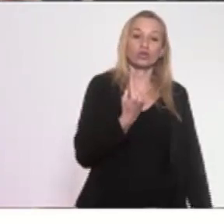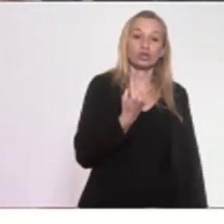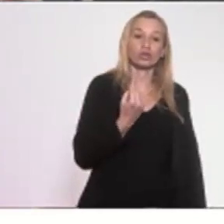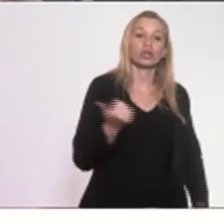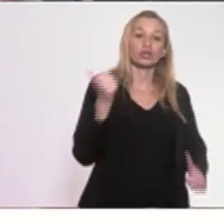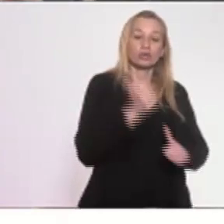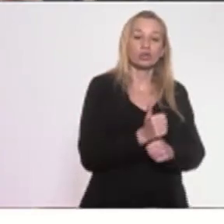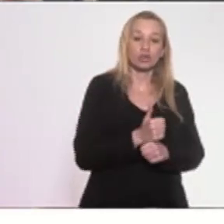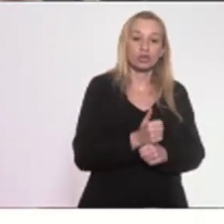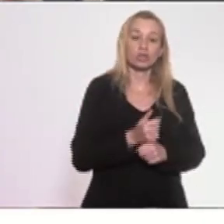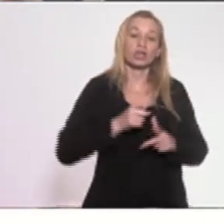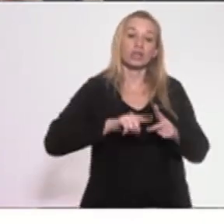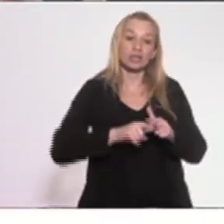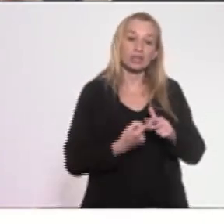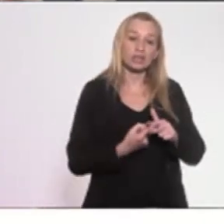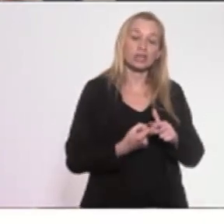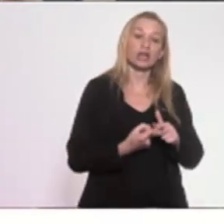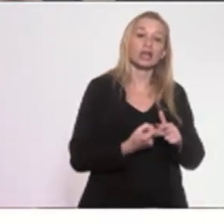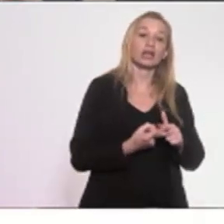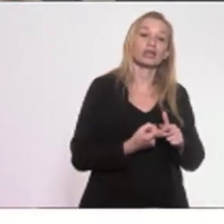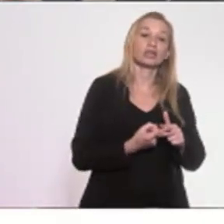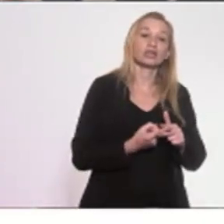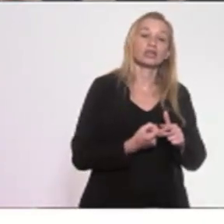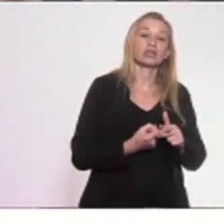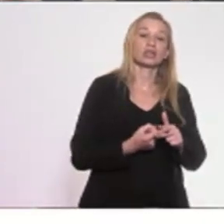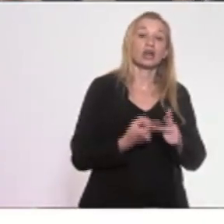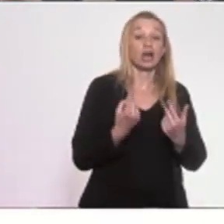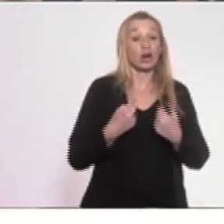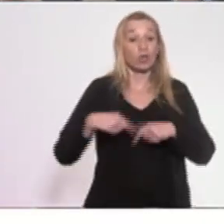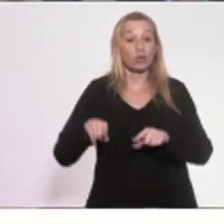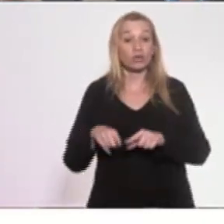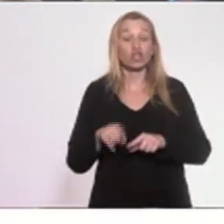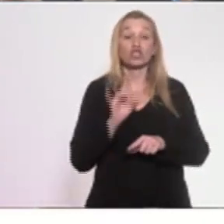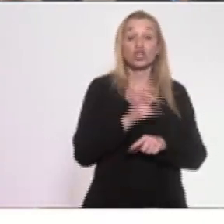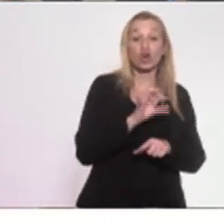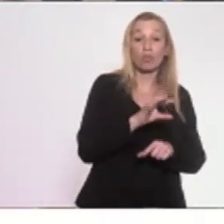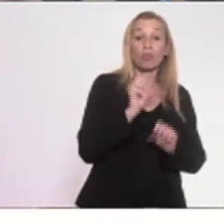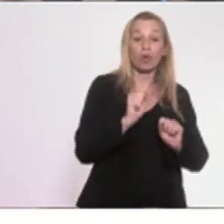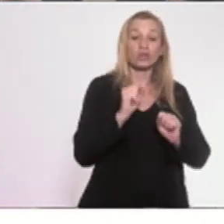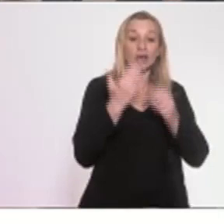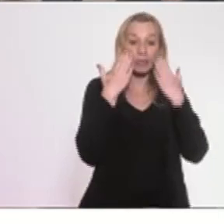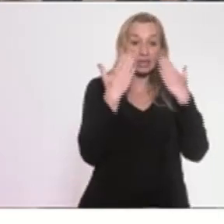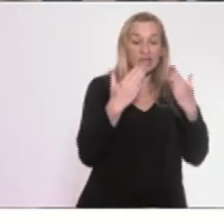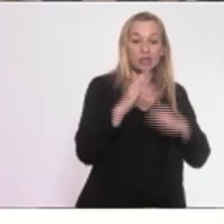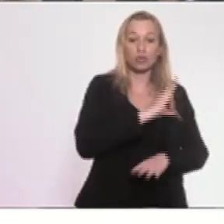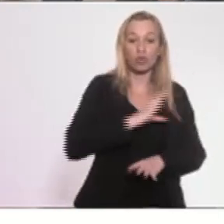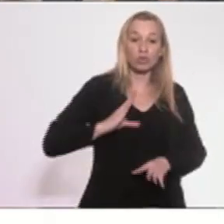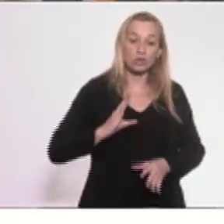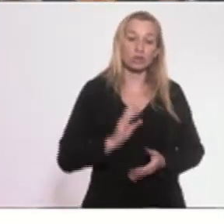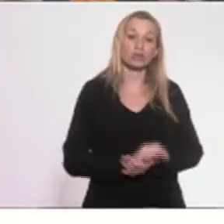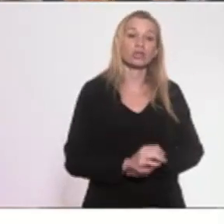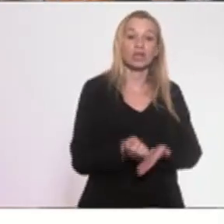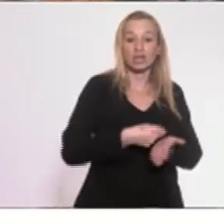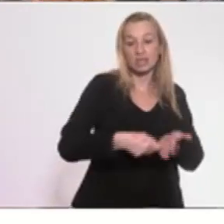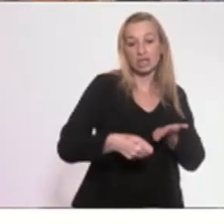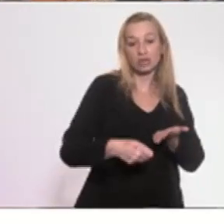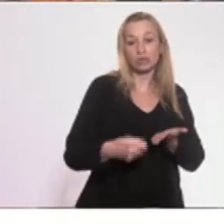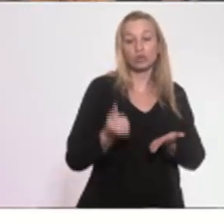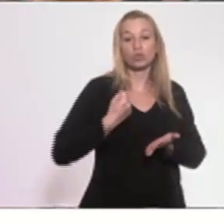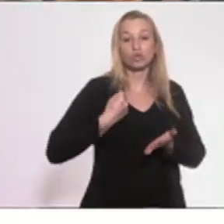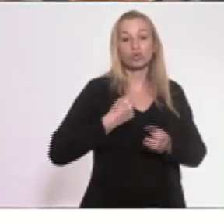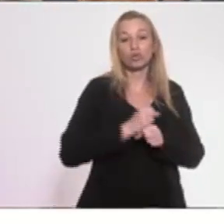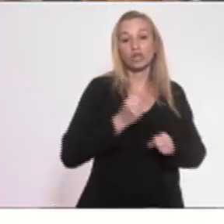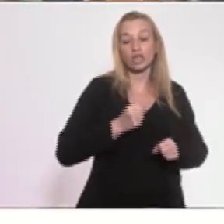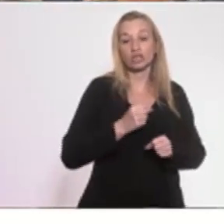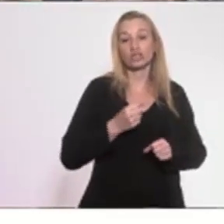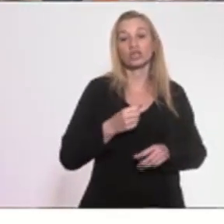Os substitutivos são emendas que alteram substancialmente as proposições e só podem ser apresentados por comissões com assinatura da maioria absoluta